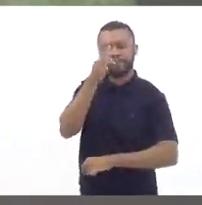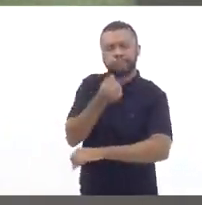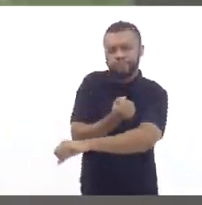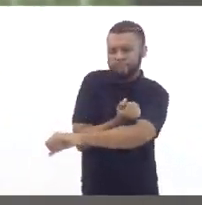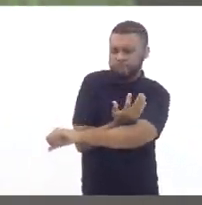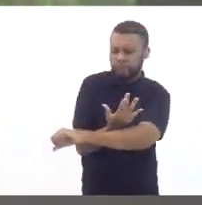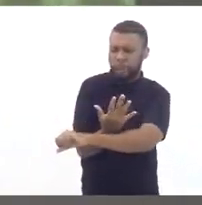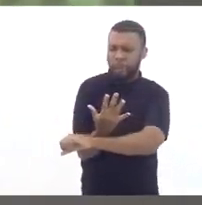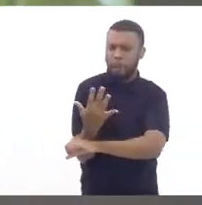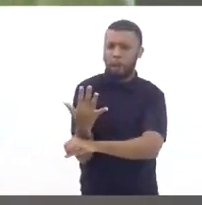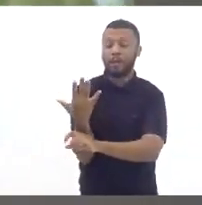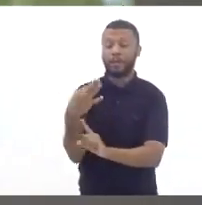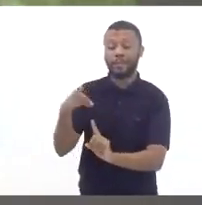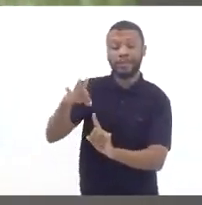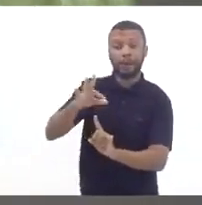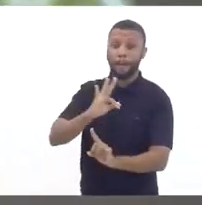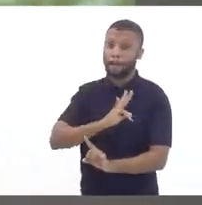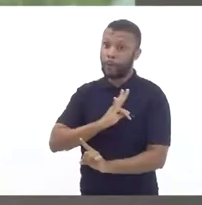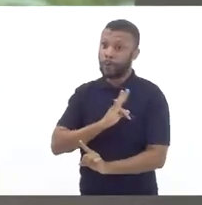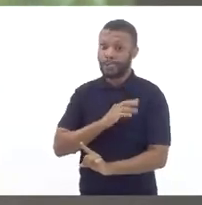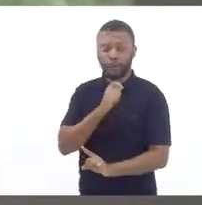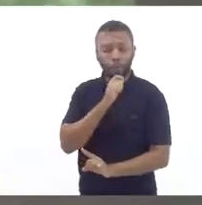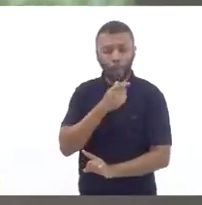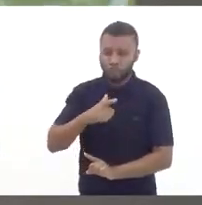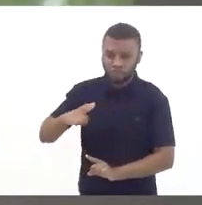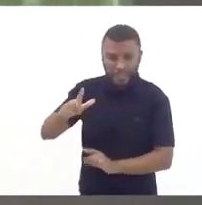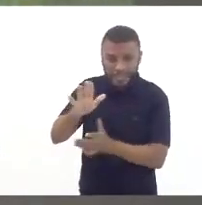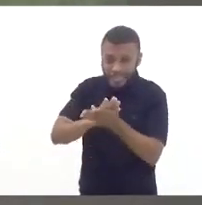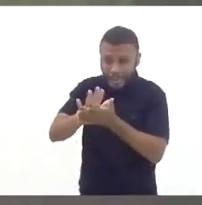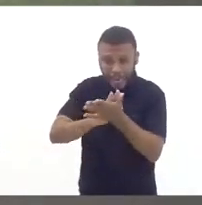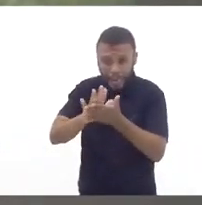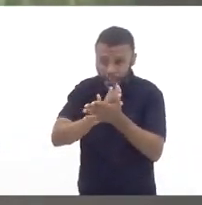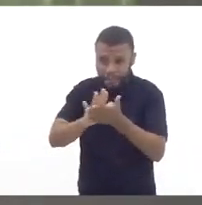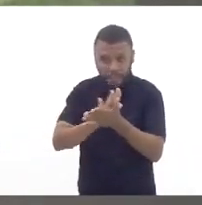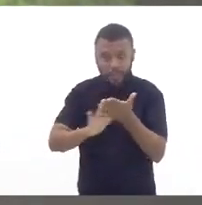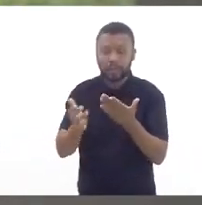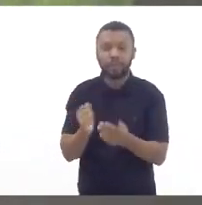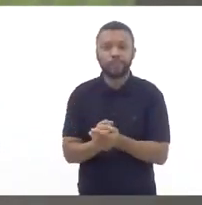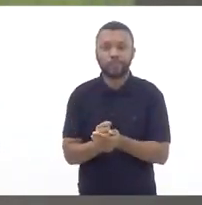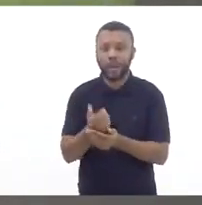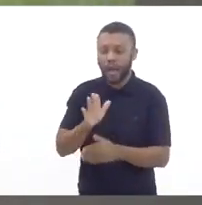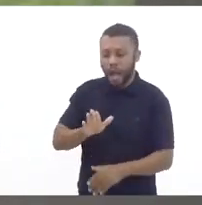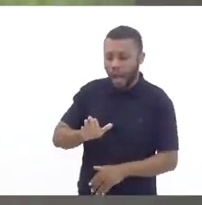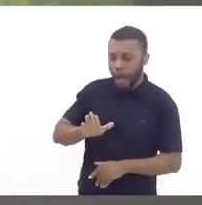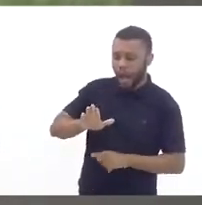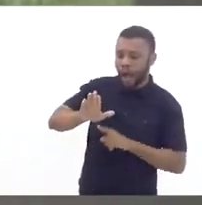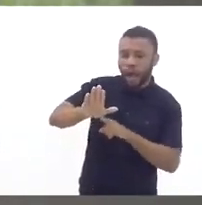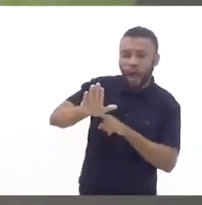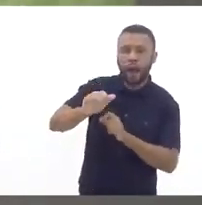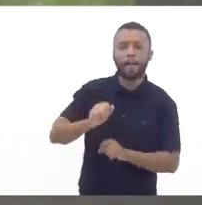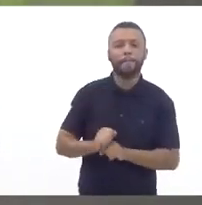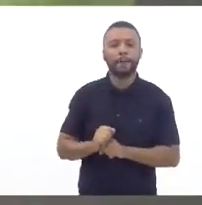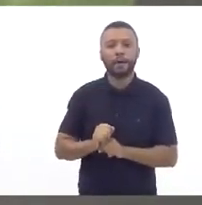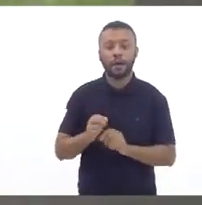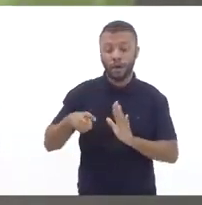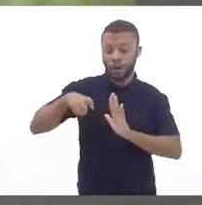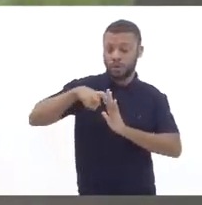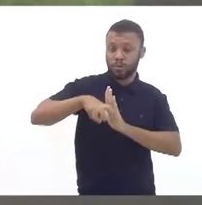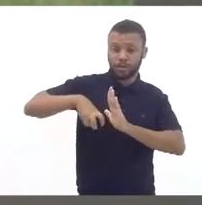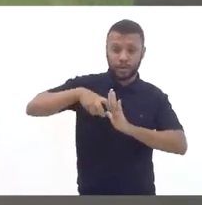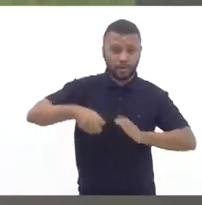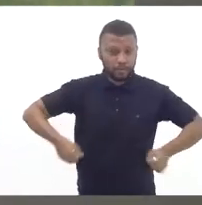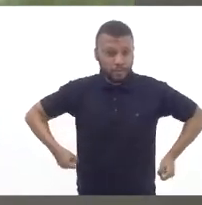tem policiamento, segurança nenhuma para os passageiros. Não tem rampa de acesso. Os cadeirantes têm uma